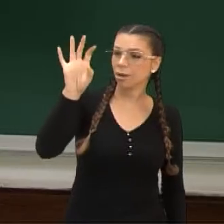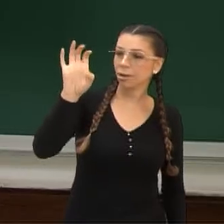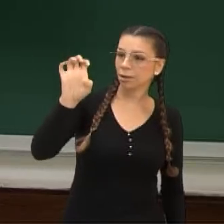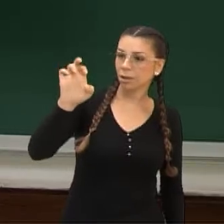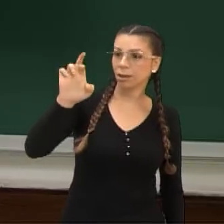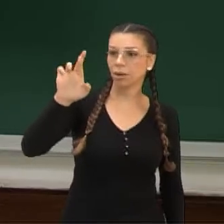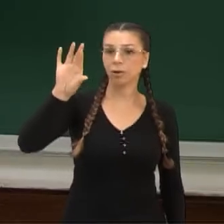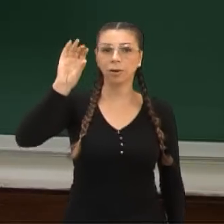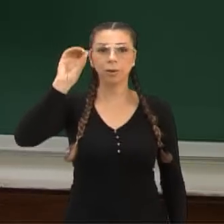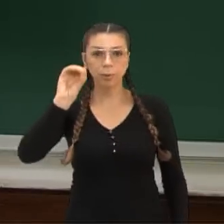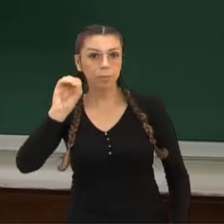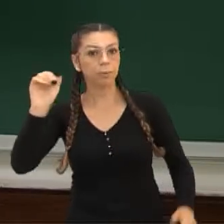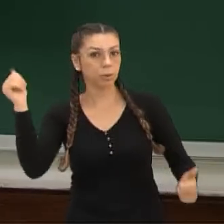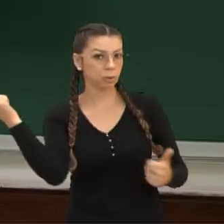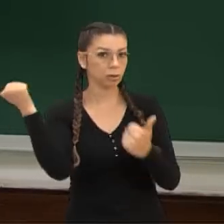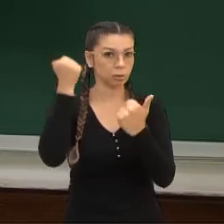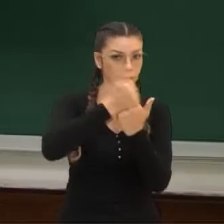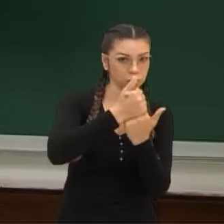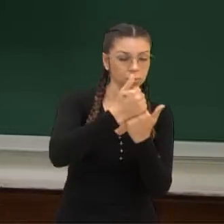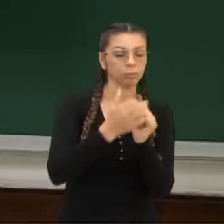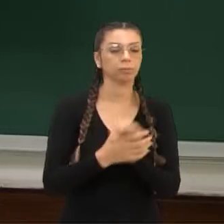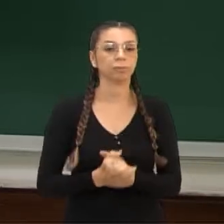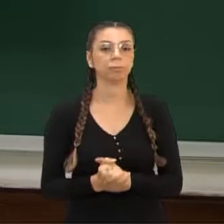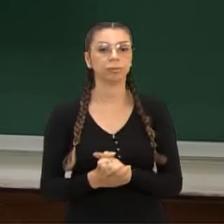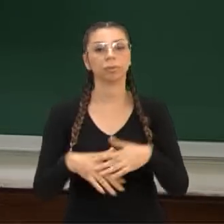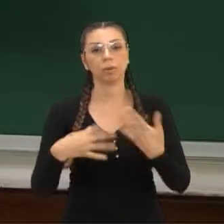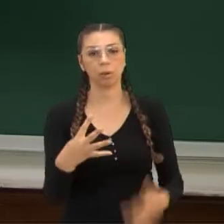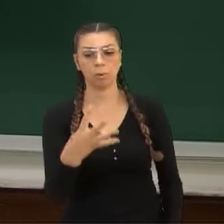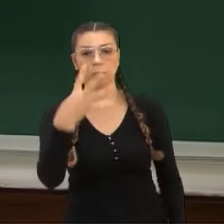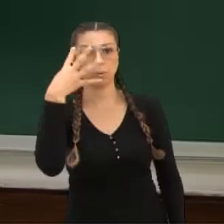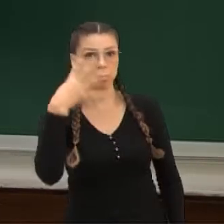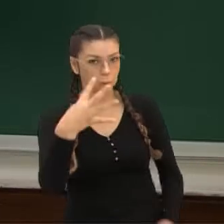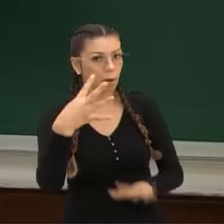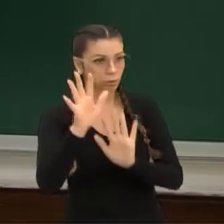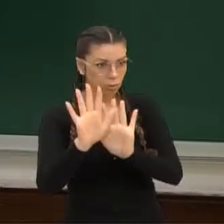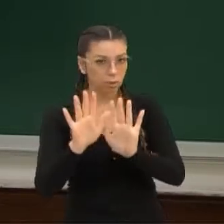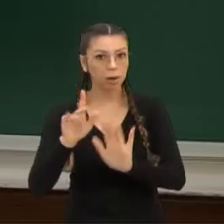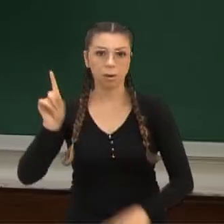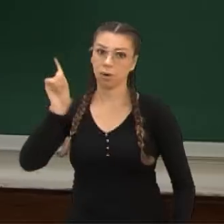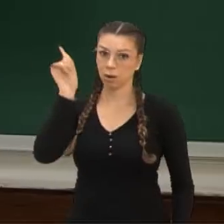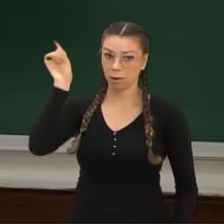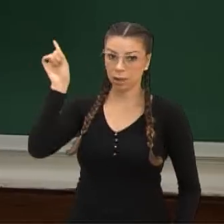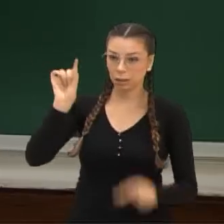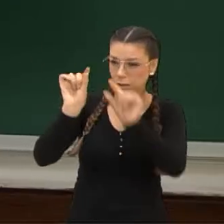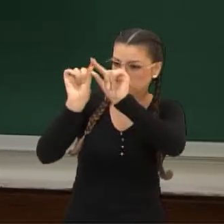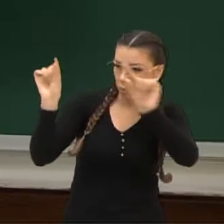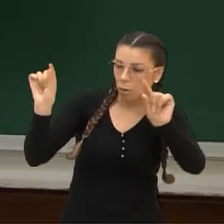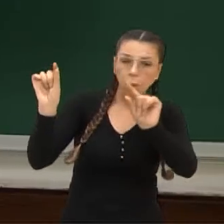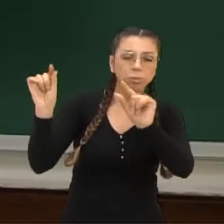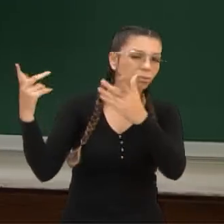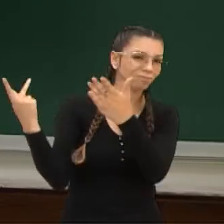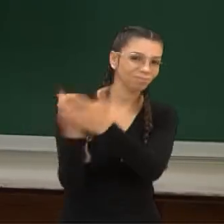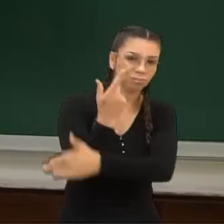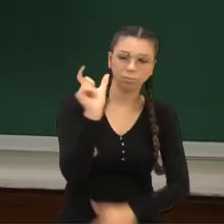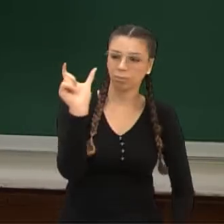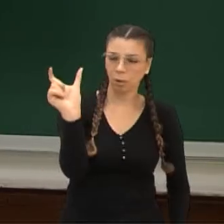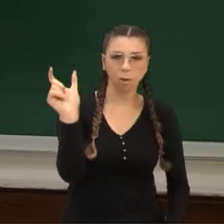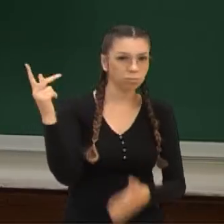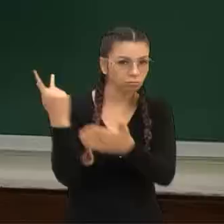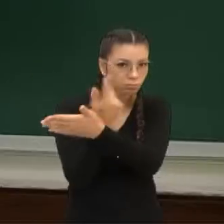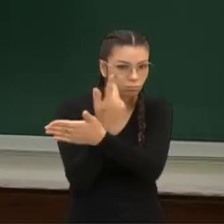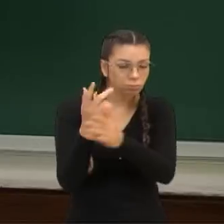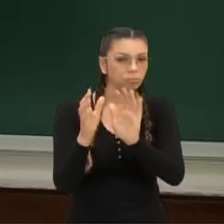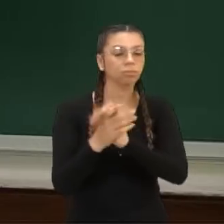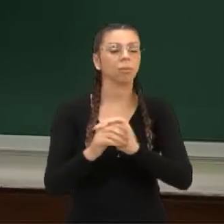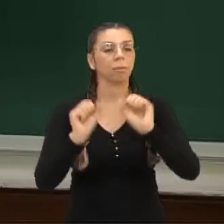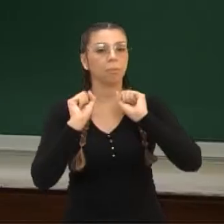quê? 3 lados. Só que como tem 4 lados, é um quadrilátero. A professora errou a digitação aqui. Ai, meu Deus, passou.